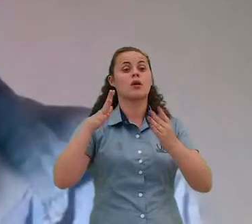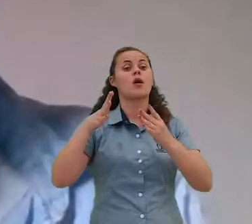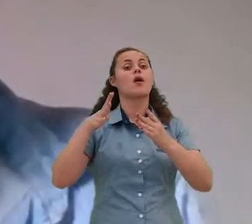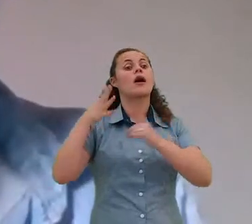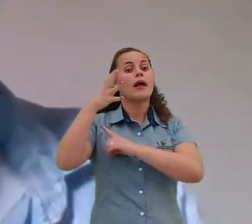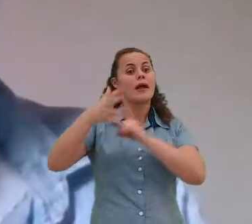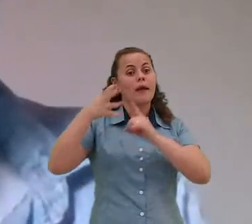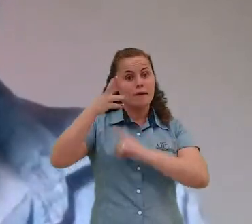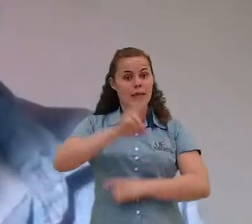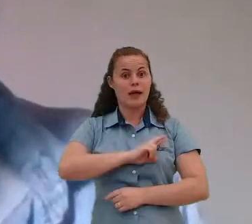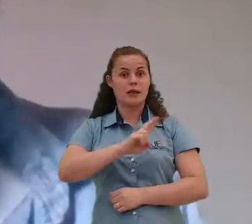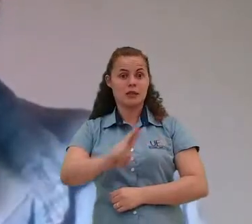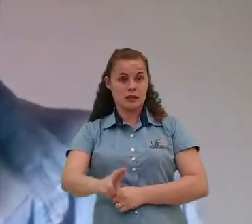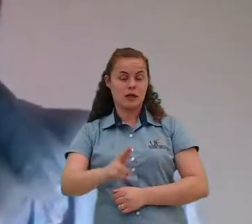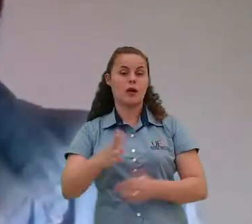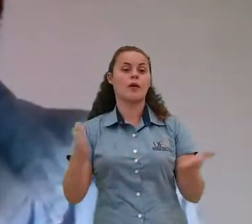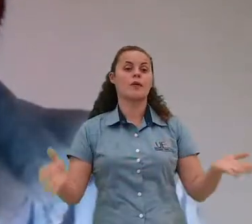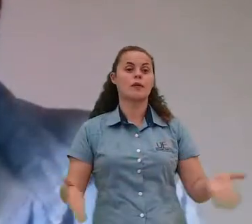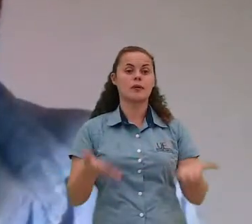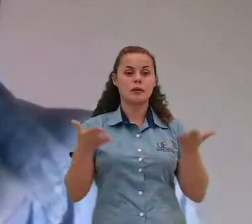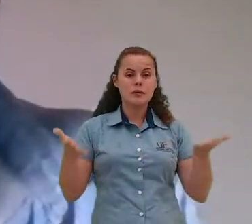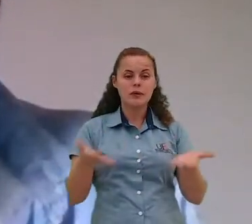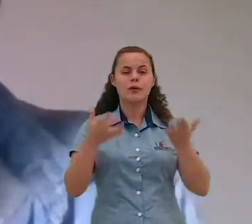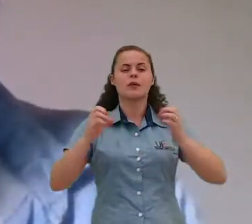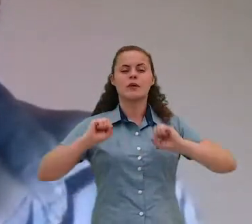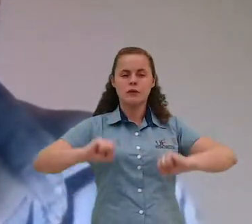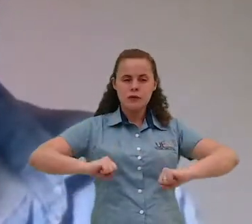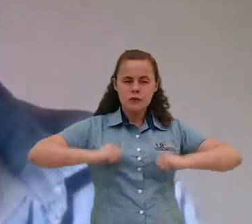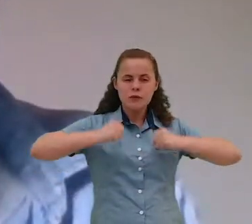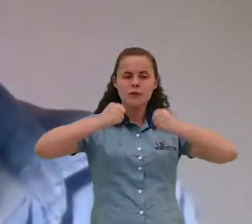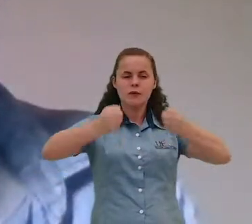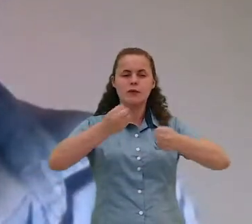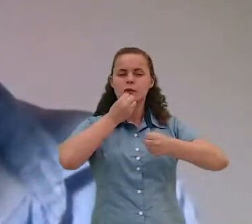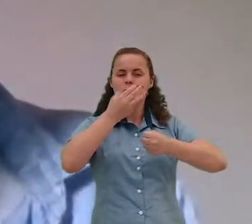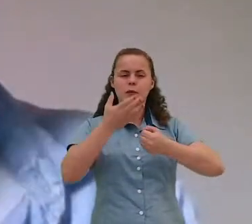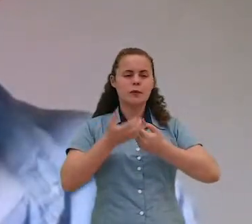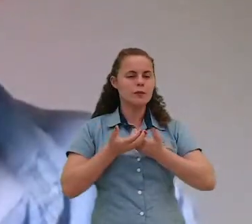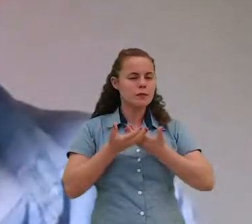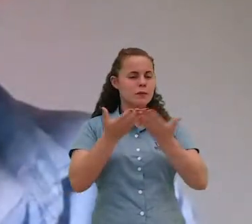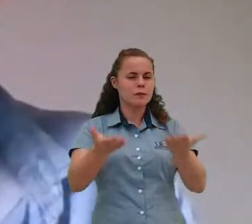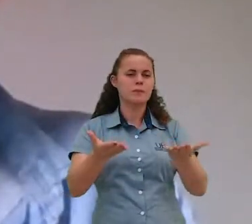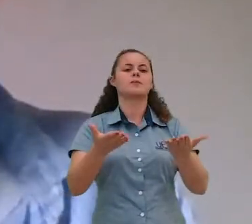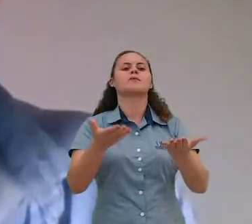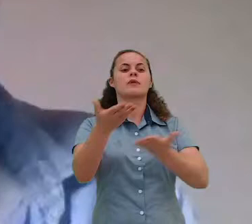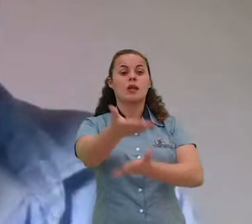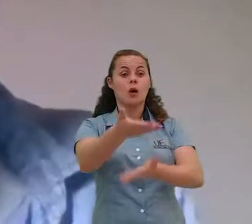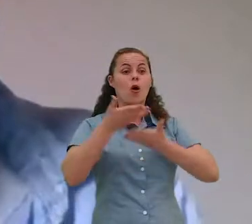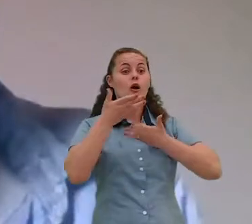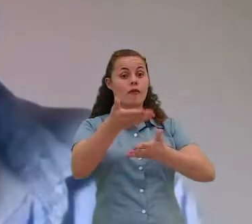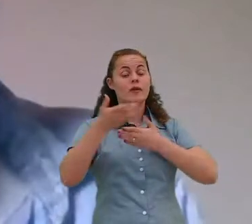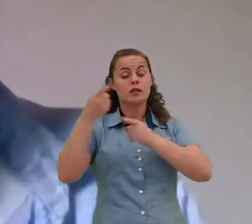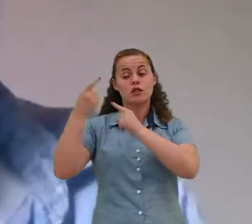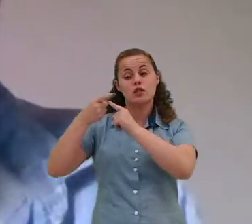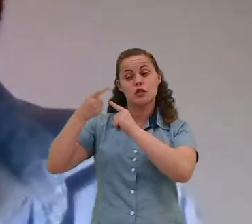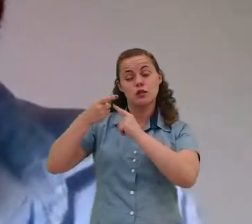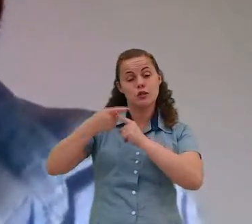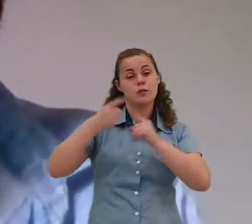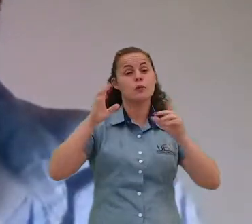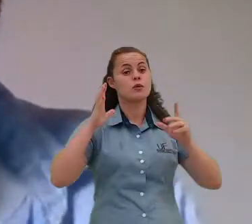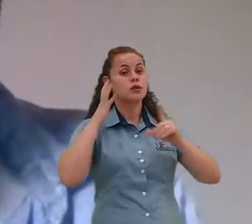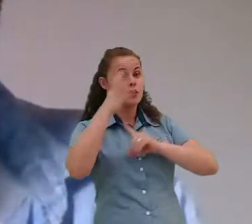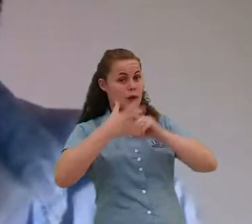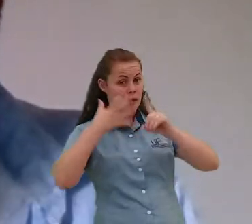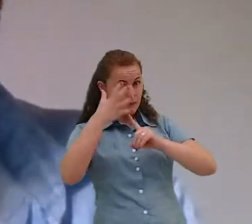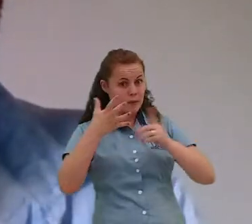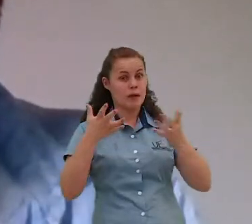religiosos. No entanto, a dedicação e esforço trouxeram bons frutos e logo surgiram convites para diversos tipos de evento. Hoje, além da presença